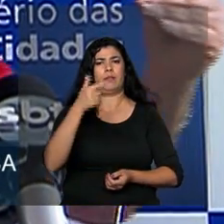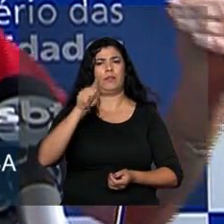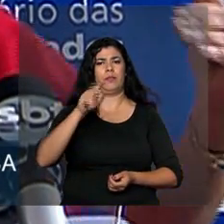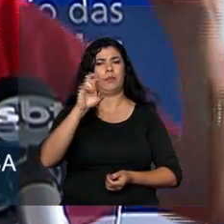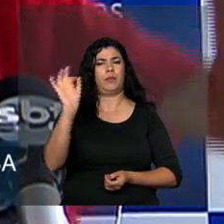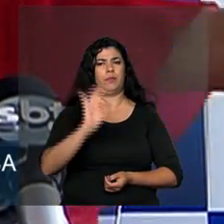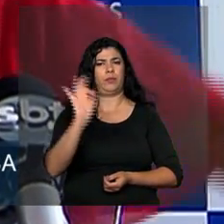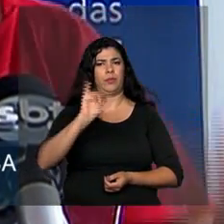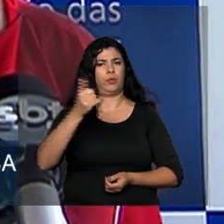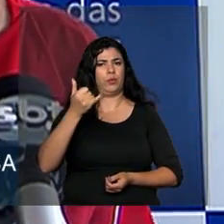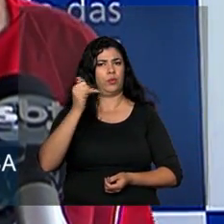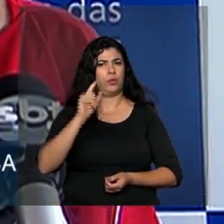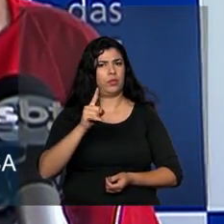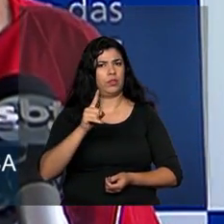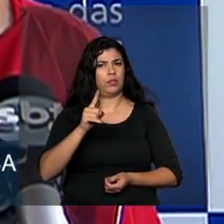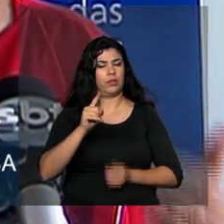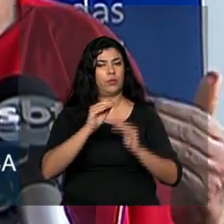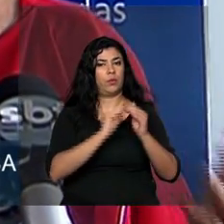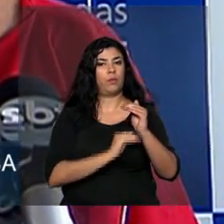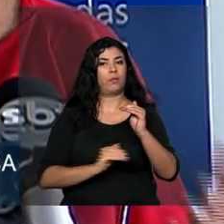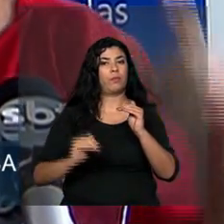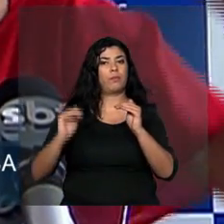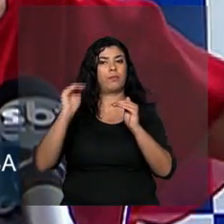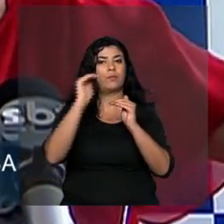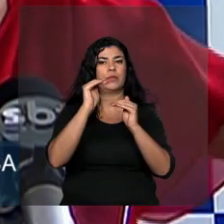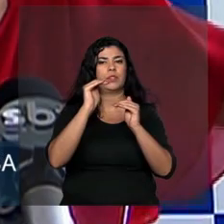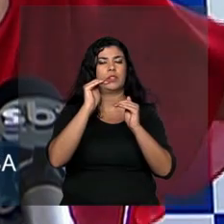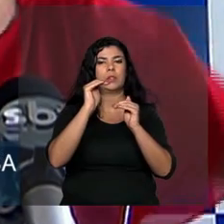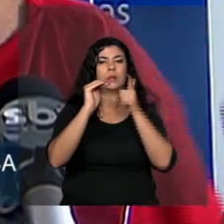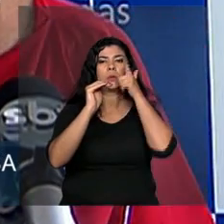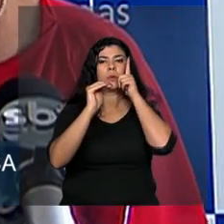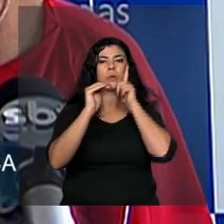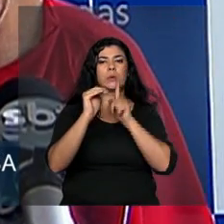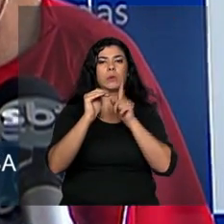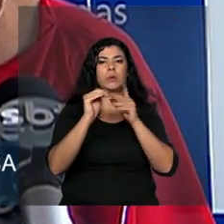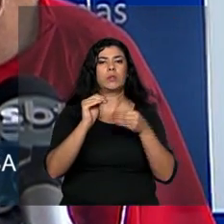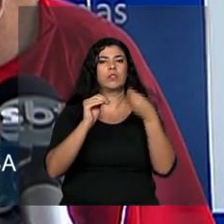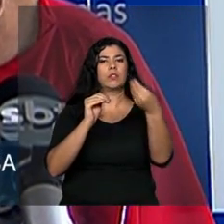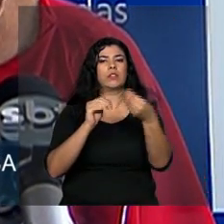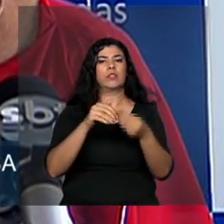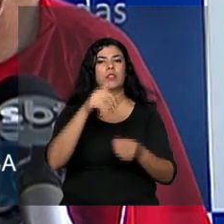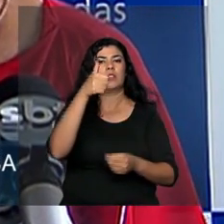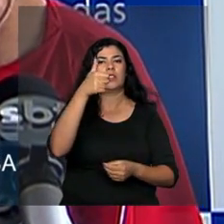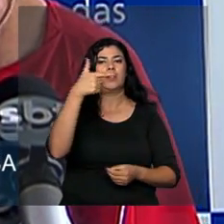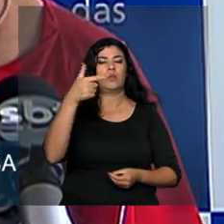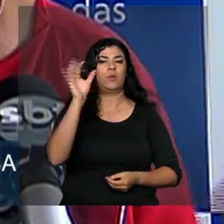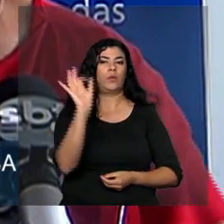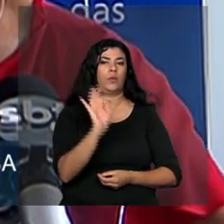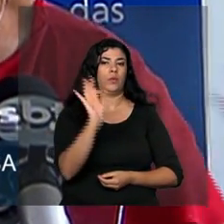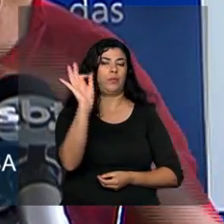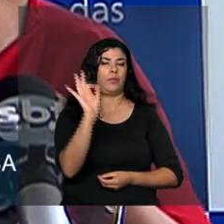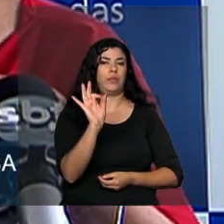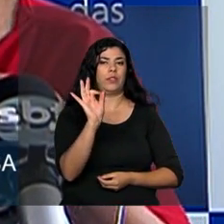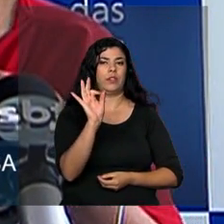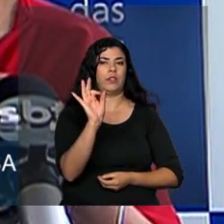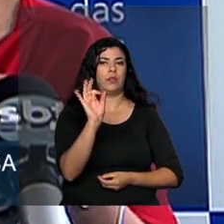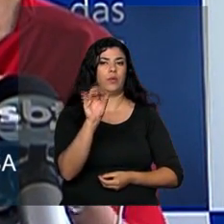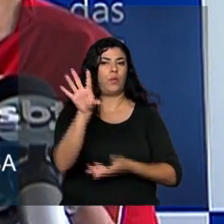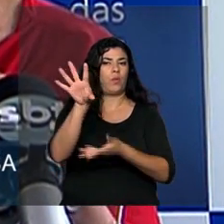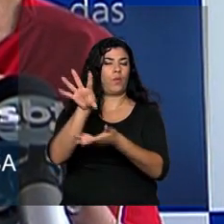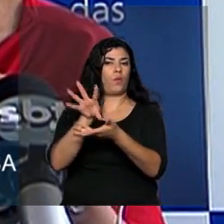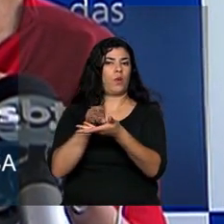estou passando por uma faixa maior. Eu não consigo dar 12% não consigo